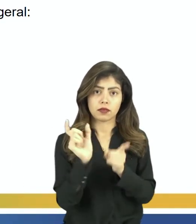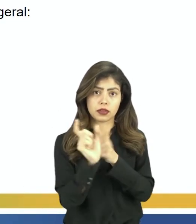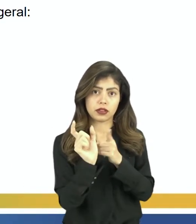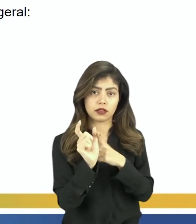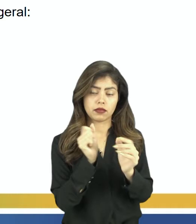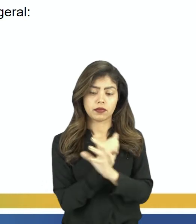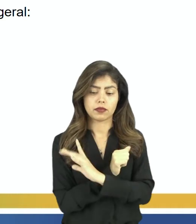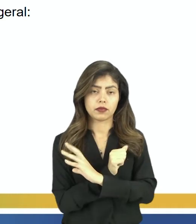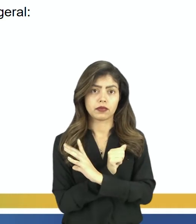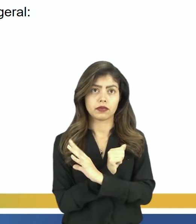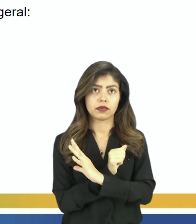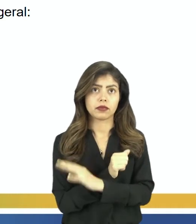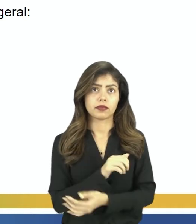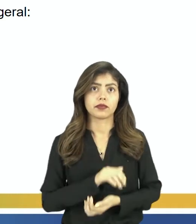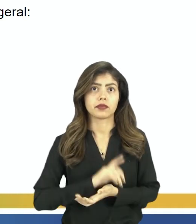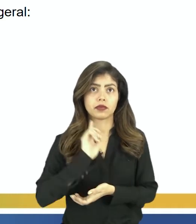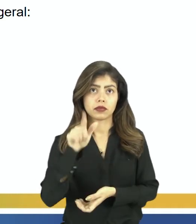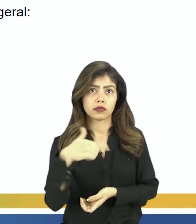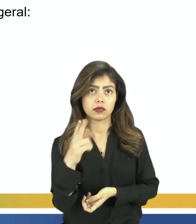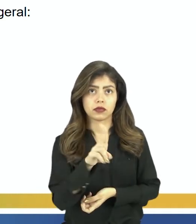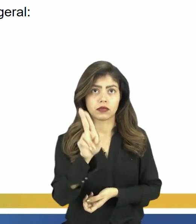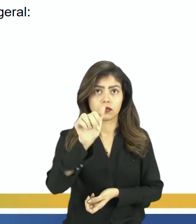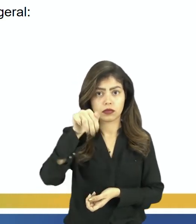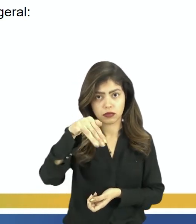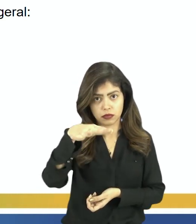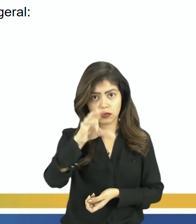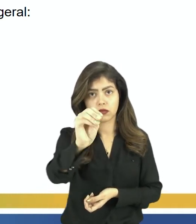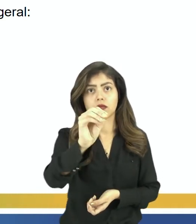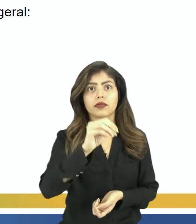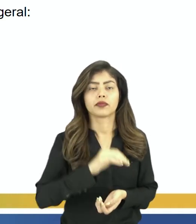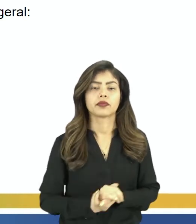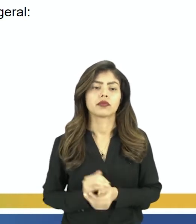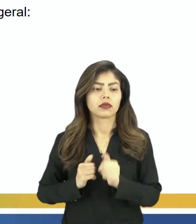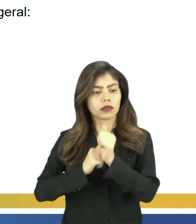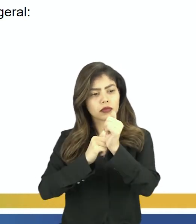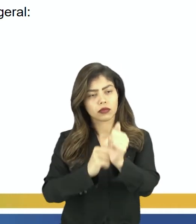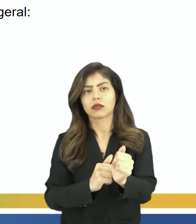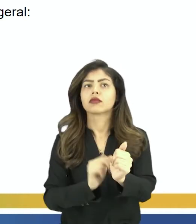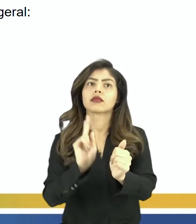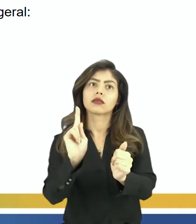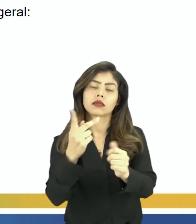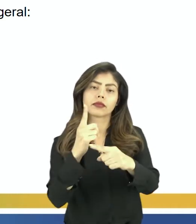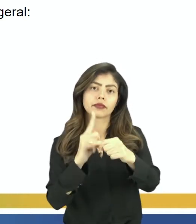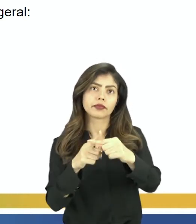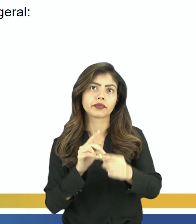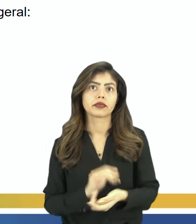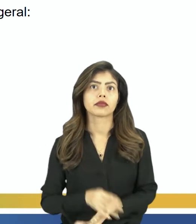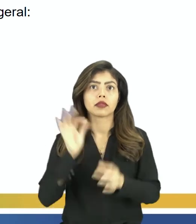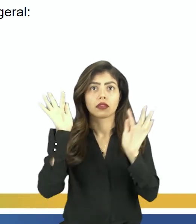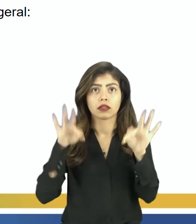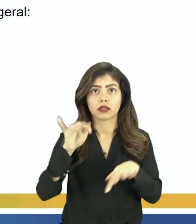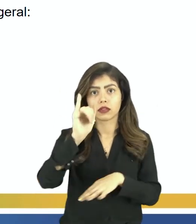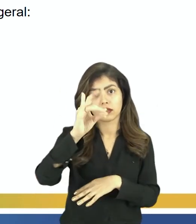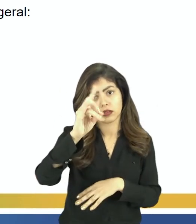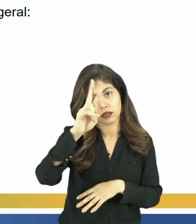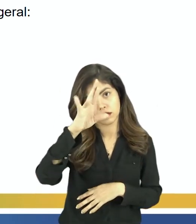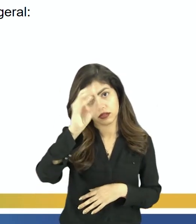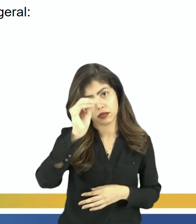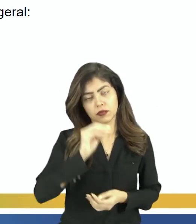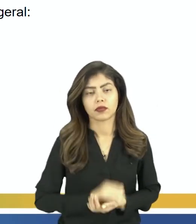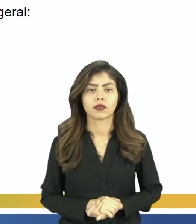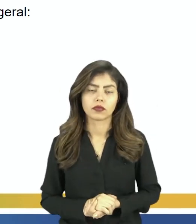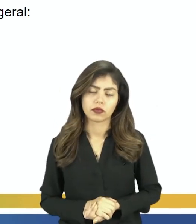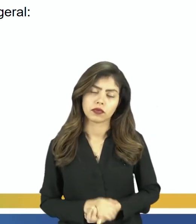palavra ácido, em seguida o nome do ânion que acompanha o H+, e a terminação